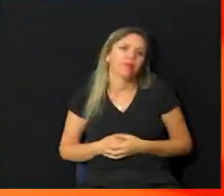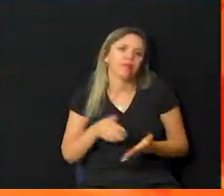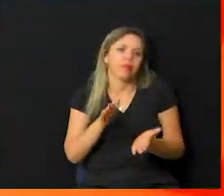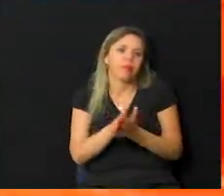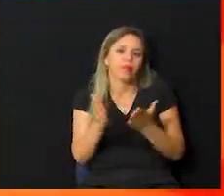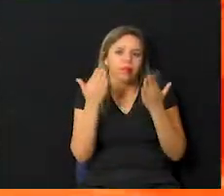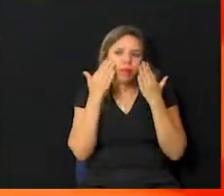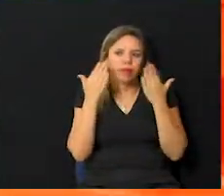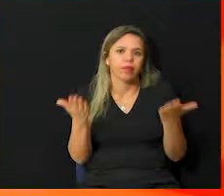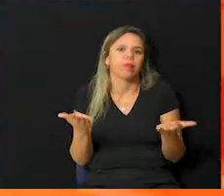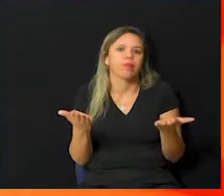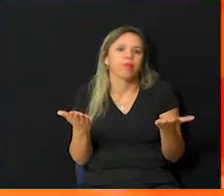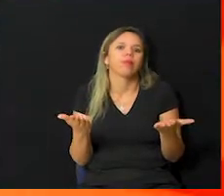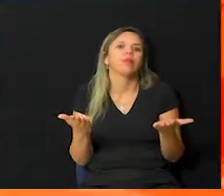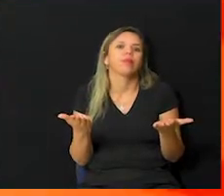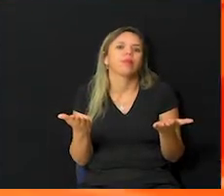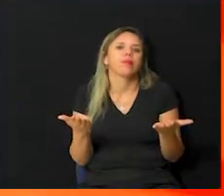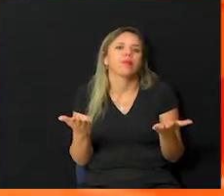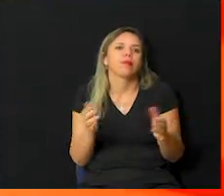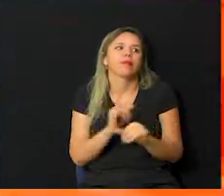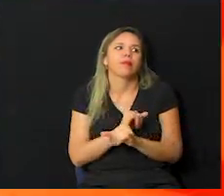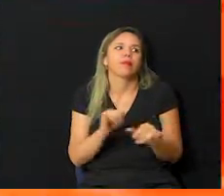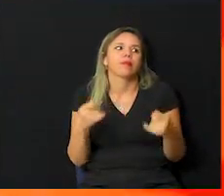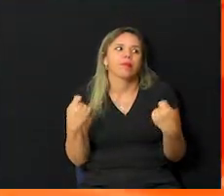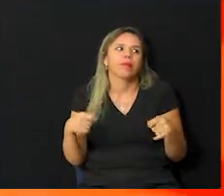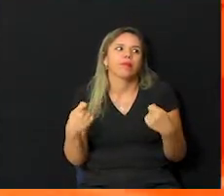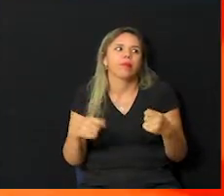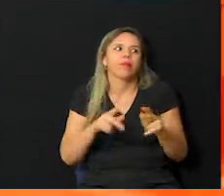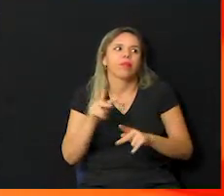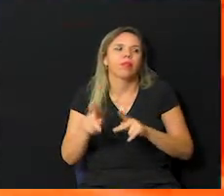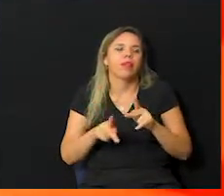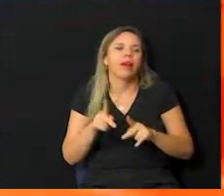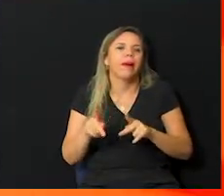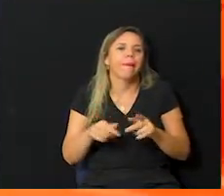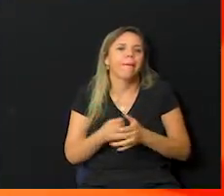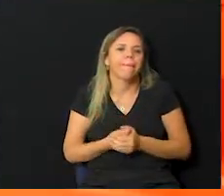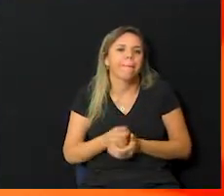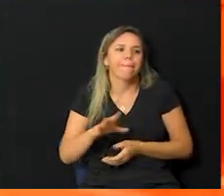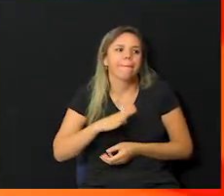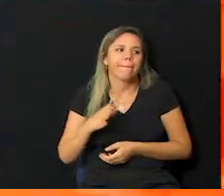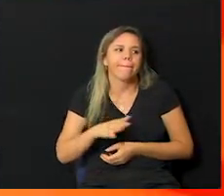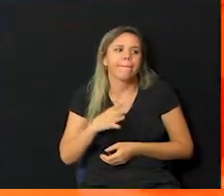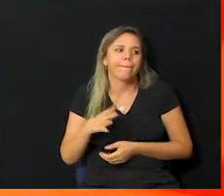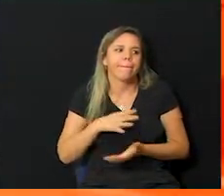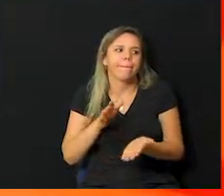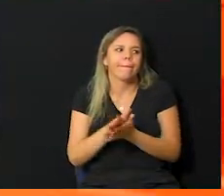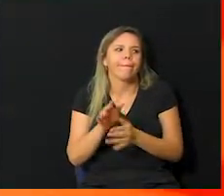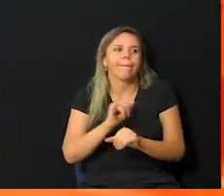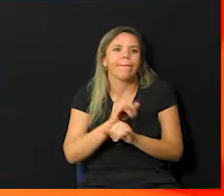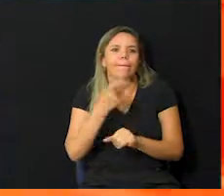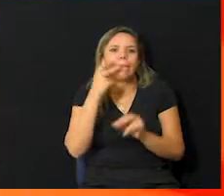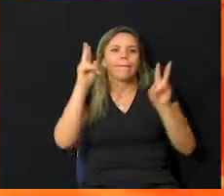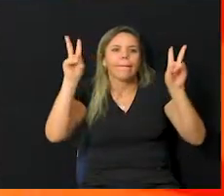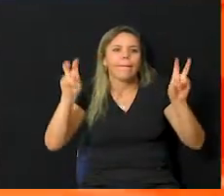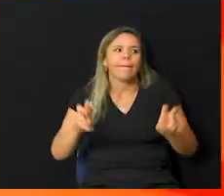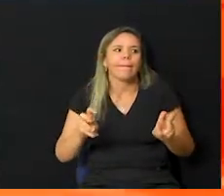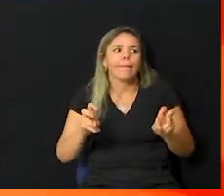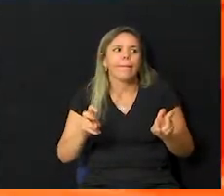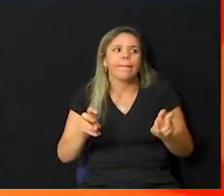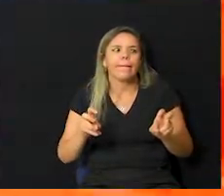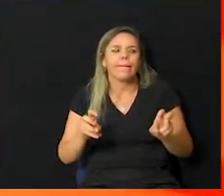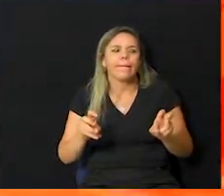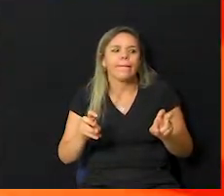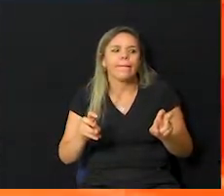ser publicada, estar no mundo, porque a gente precisa de pessoas que tenham coragem de realmente publicar e falar sobre o